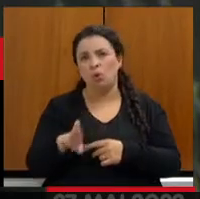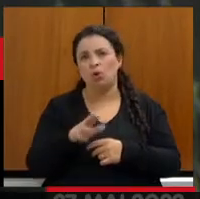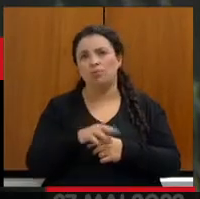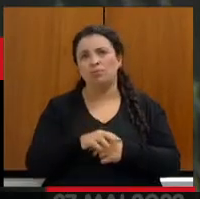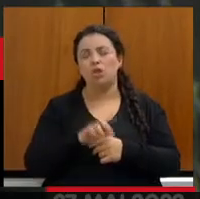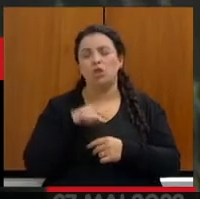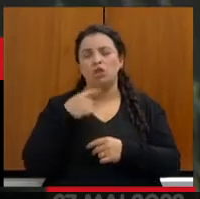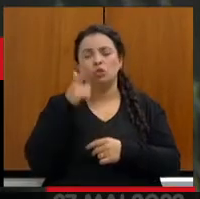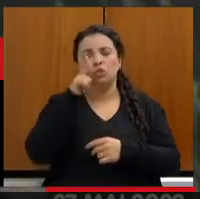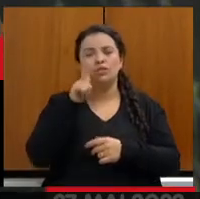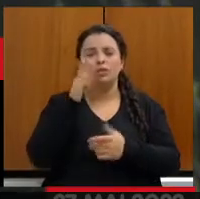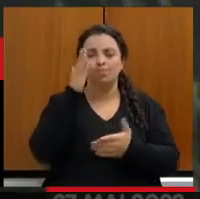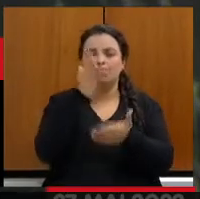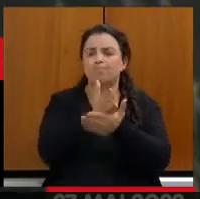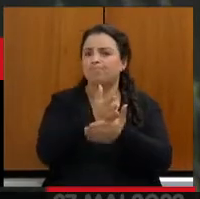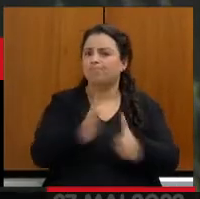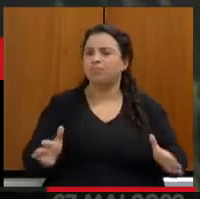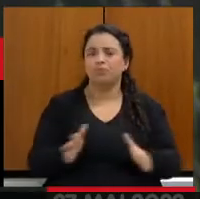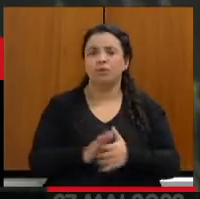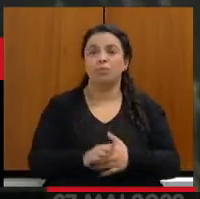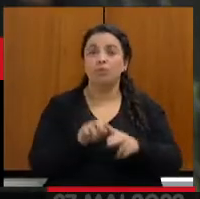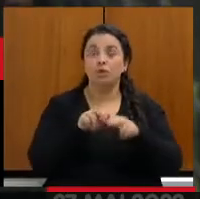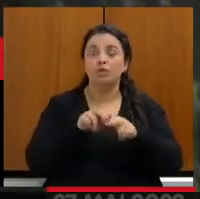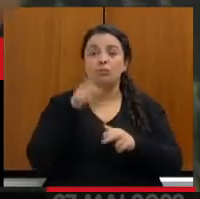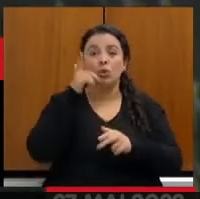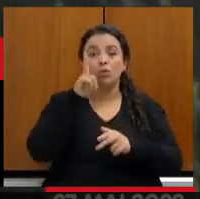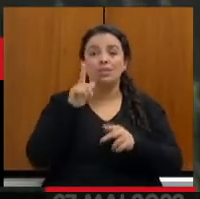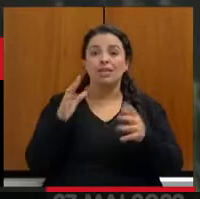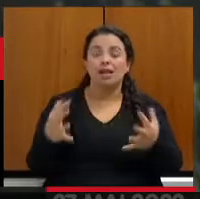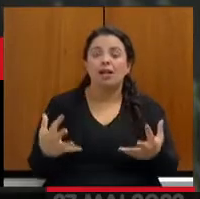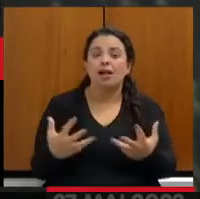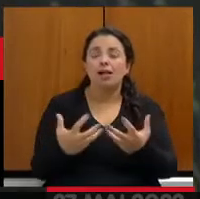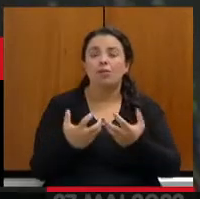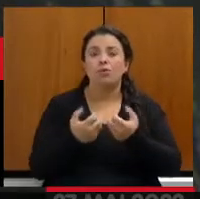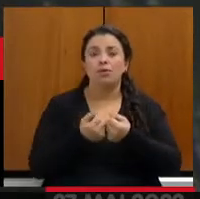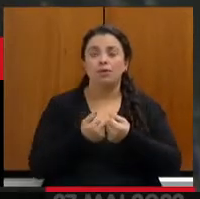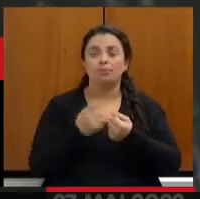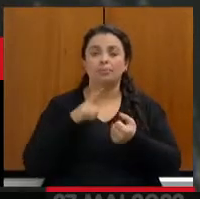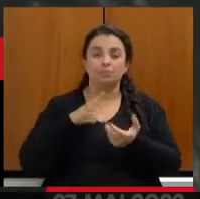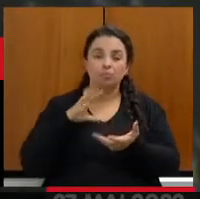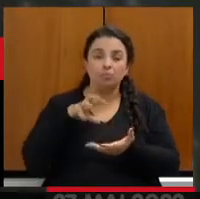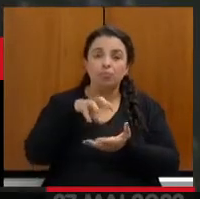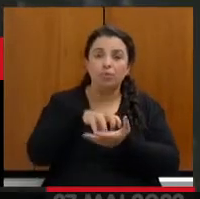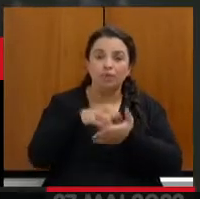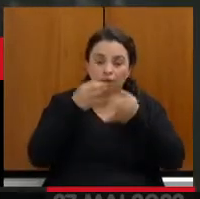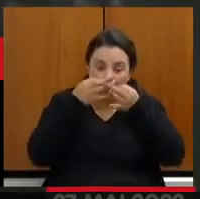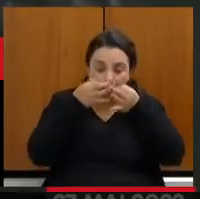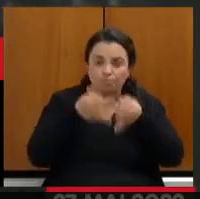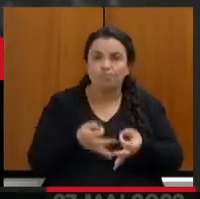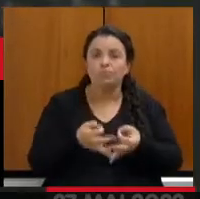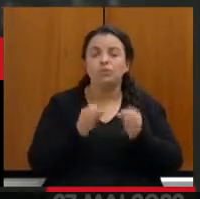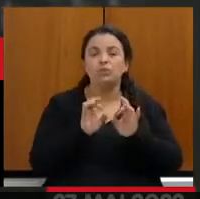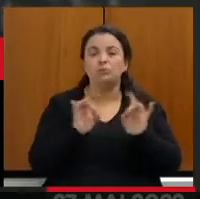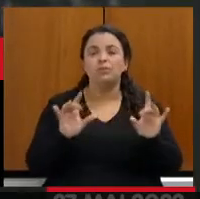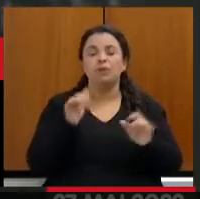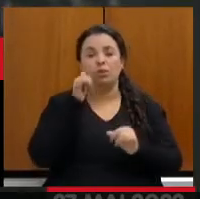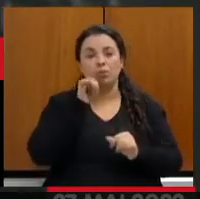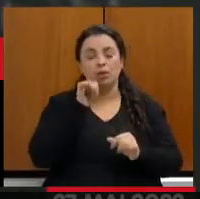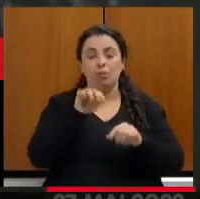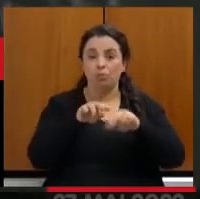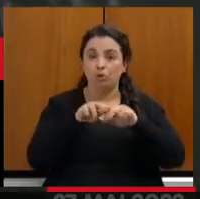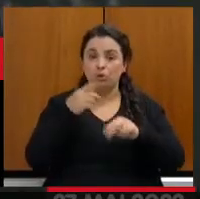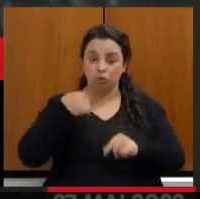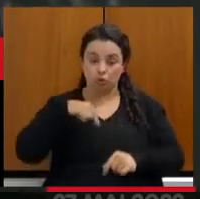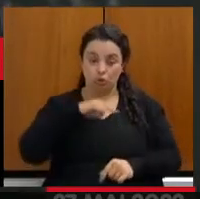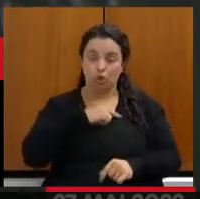derrubamos isso para acolher para criar um Centro de Atenção para que nós mulheres